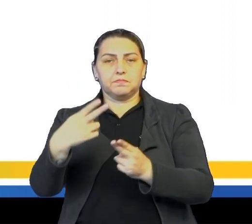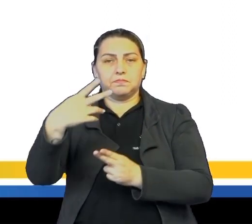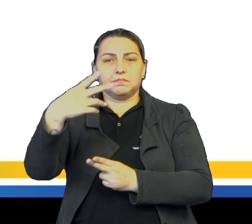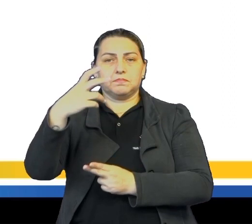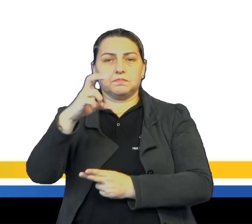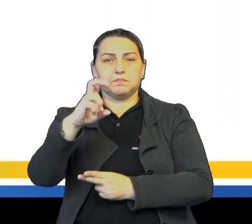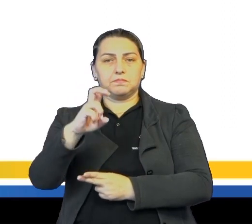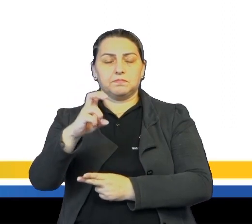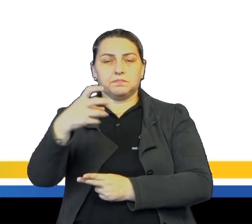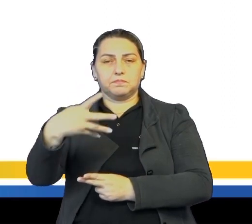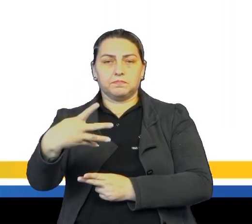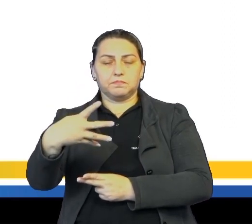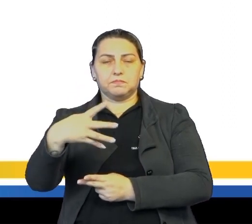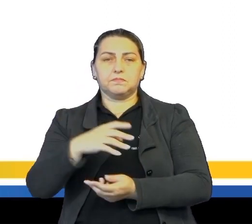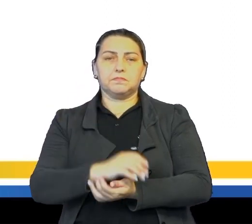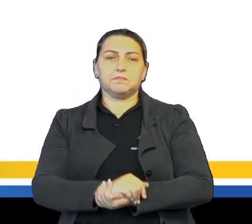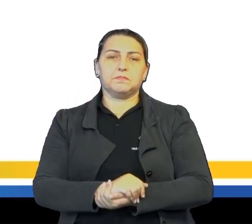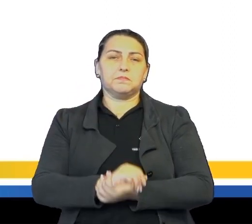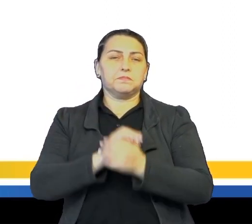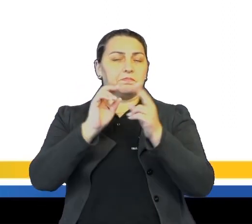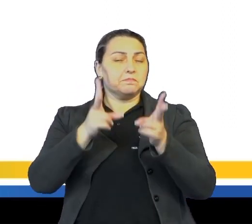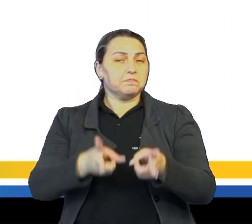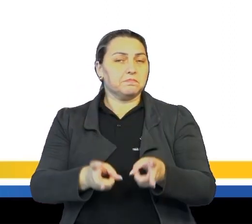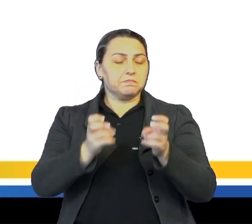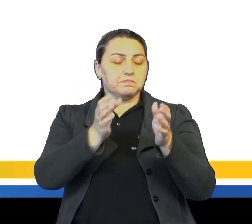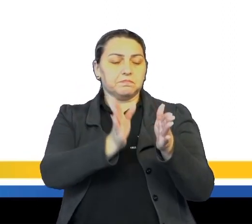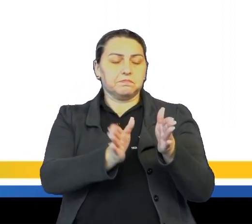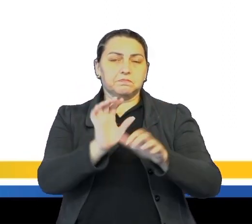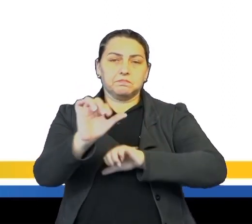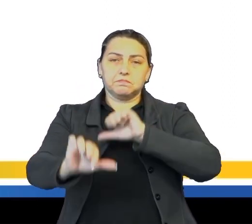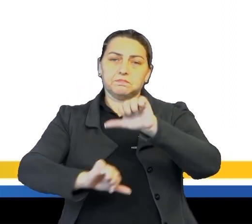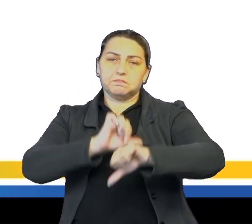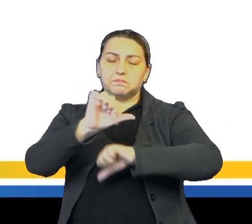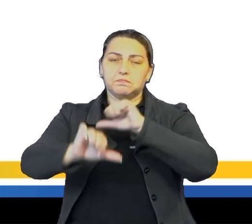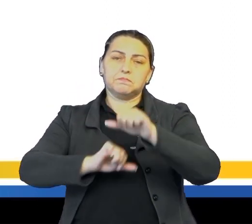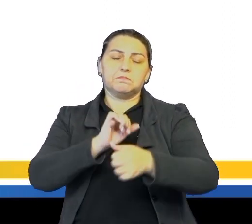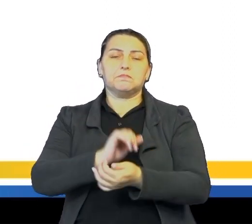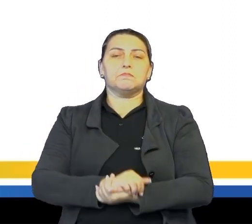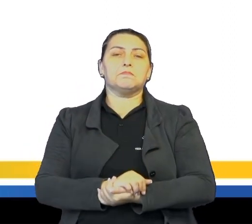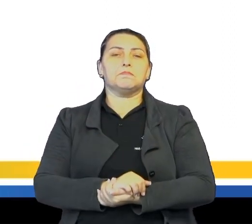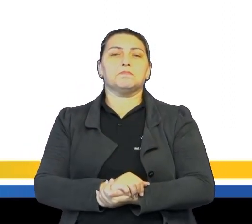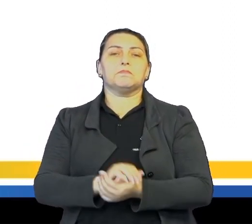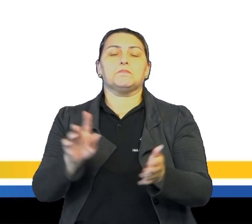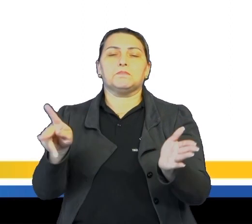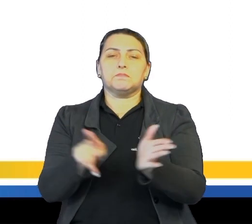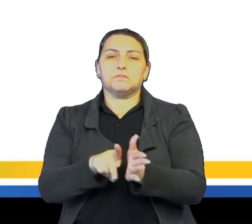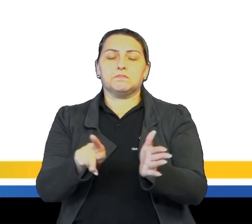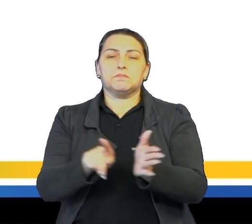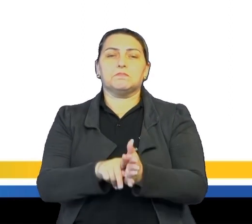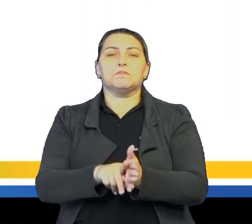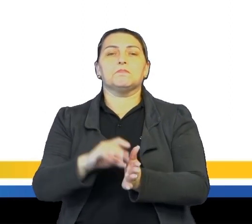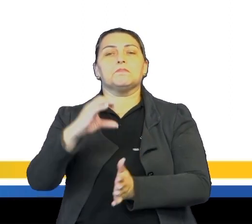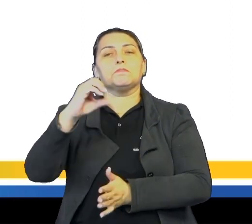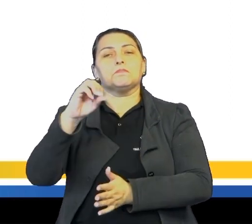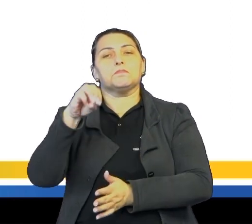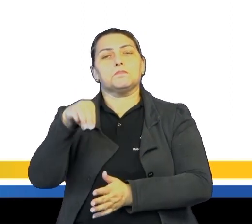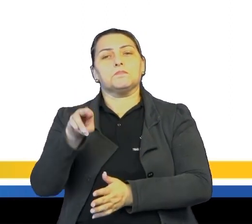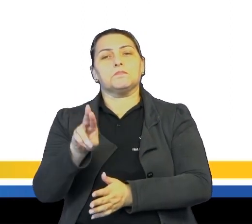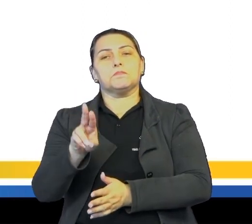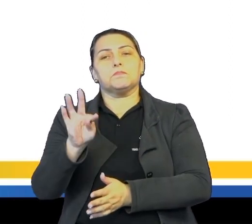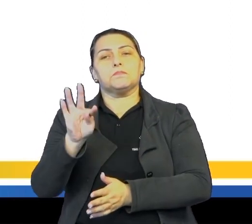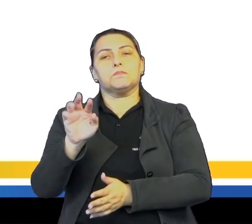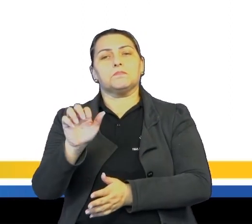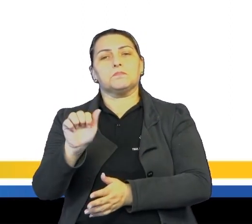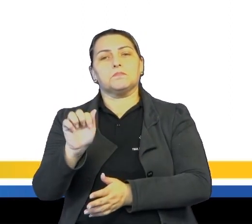= 54 mais um valorzinho percebam que a ordem só mudou né Então essa é a propriedade comutativa